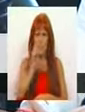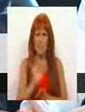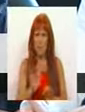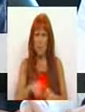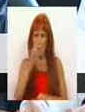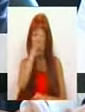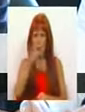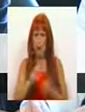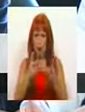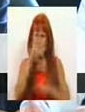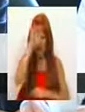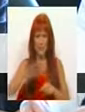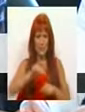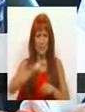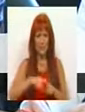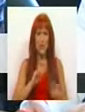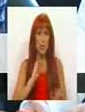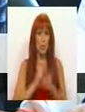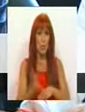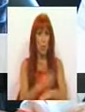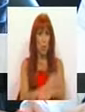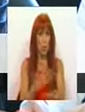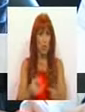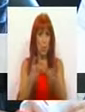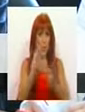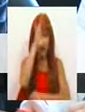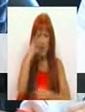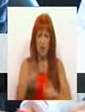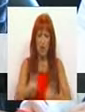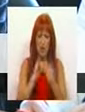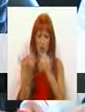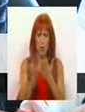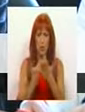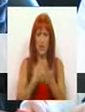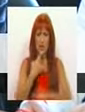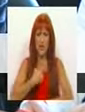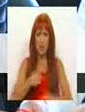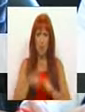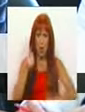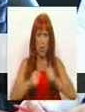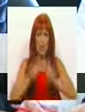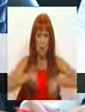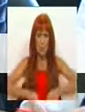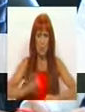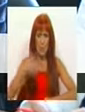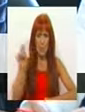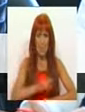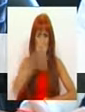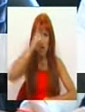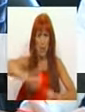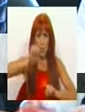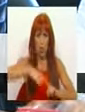terceiro Orçamento de Estado desta legislatura, o penúltimo Orçamento de Estado. Temos aqui documentos que nos dizem que o concurso será lançado no primeiro semestre